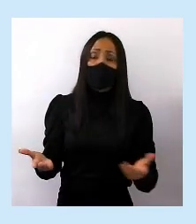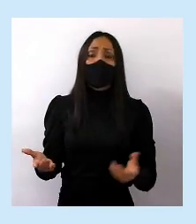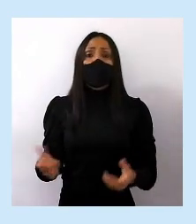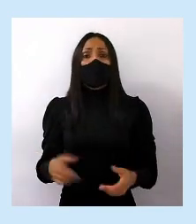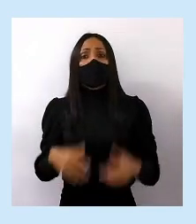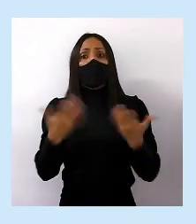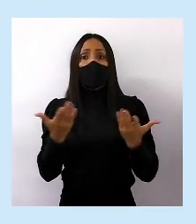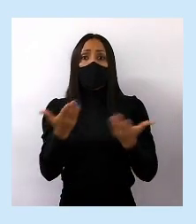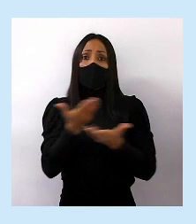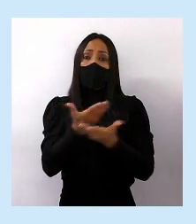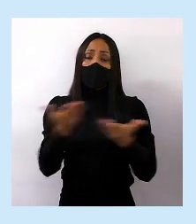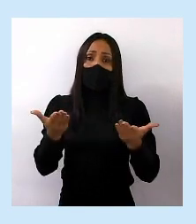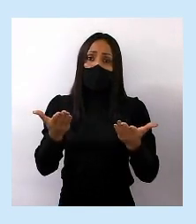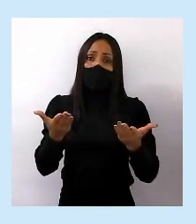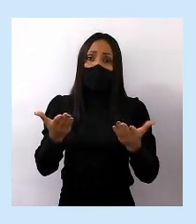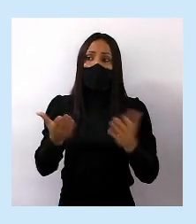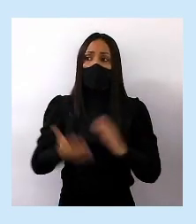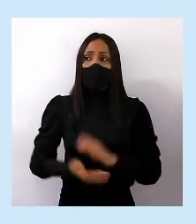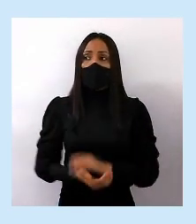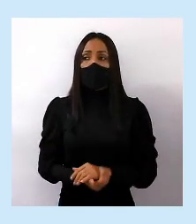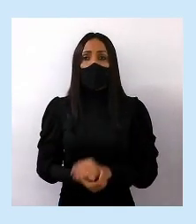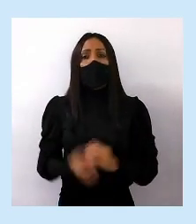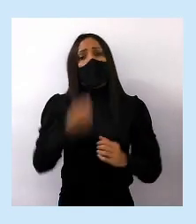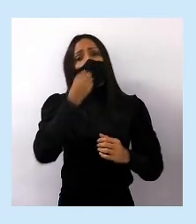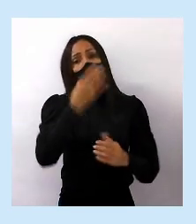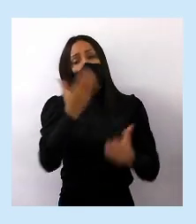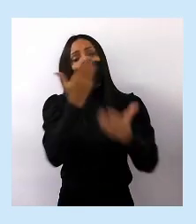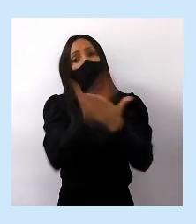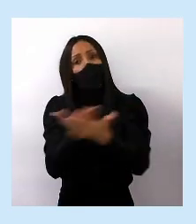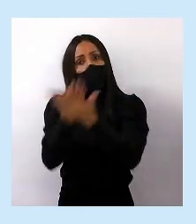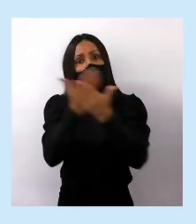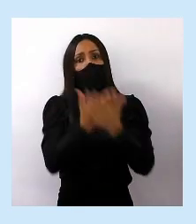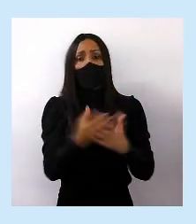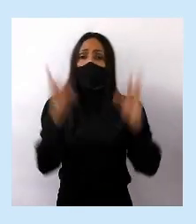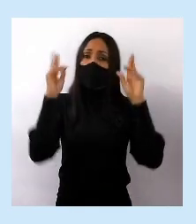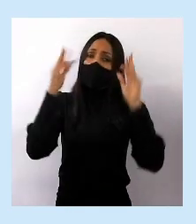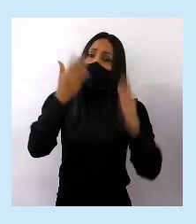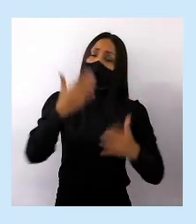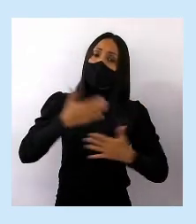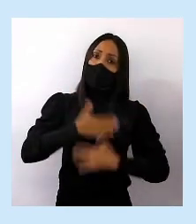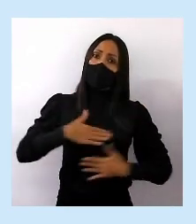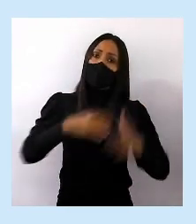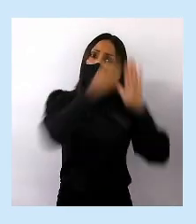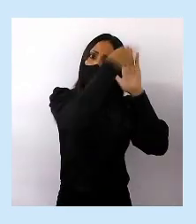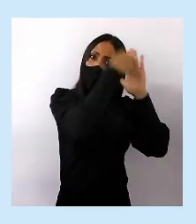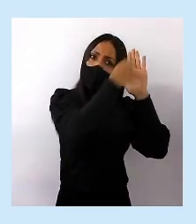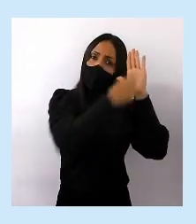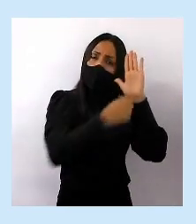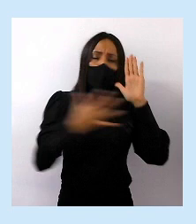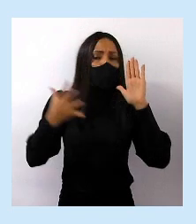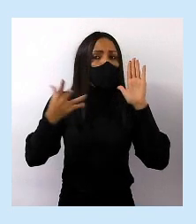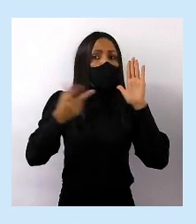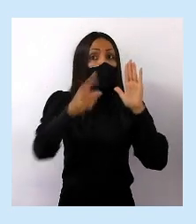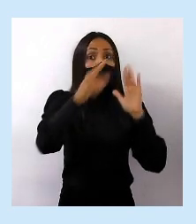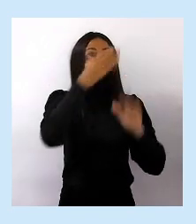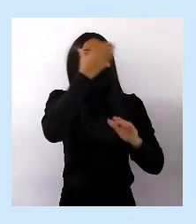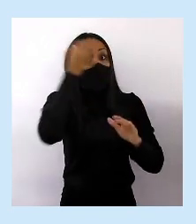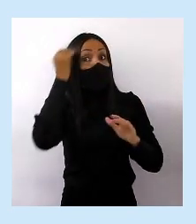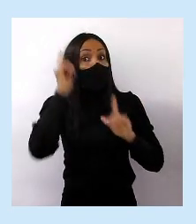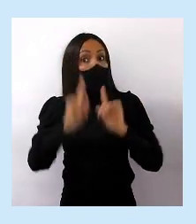desejar para vocês, né, uma boa aula. Espero que vocês tenham gostado, anotado tudo. E não se